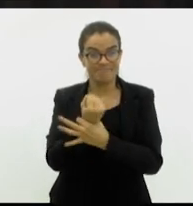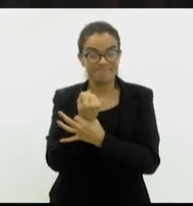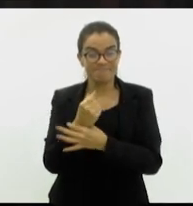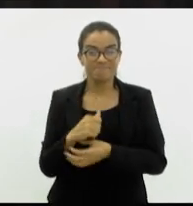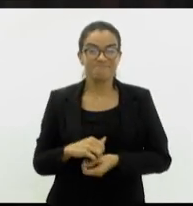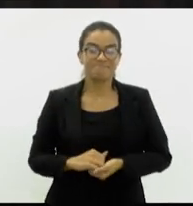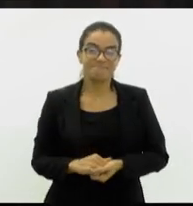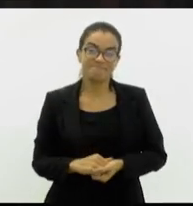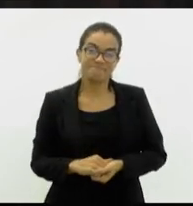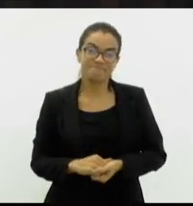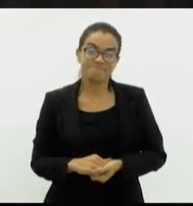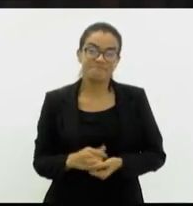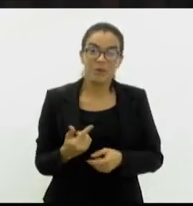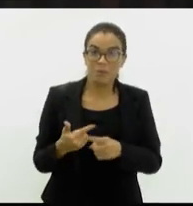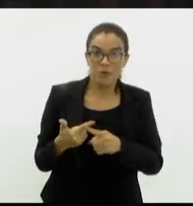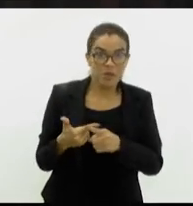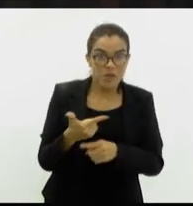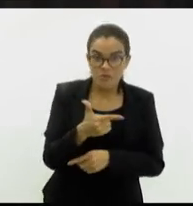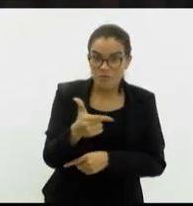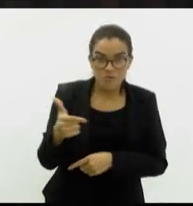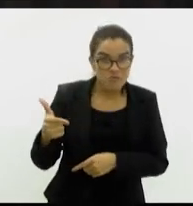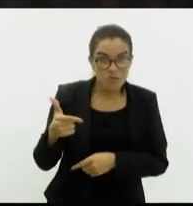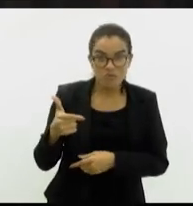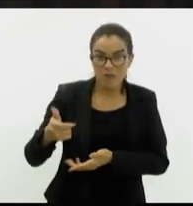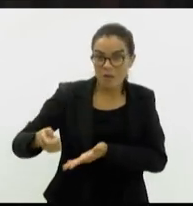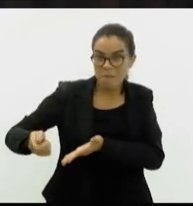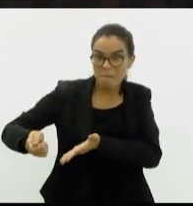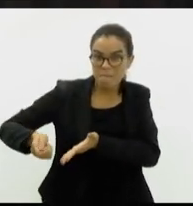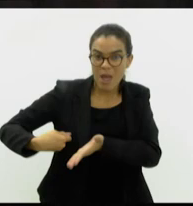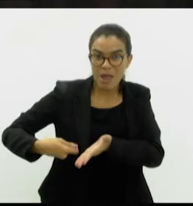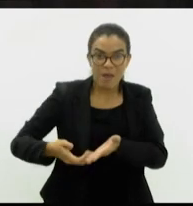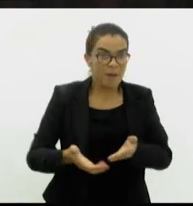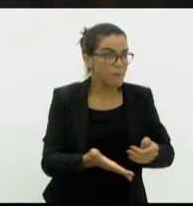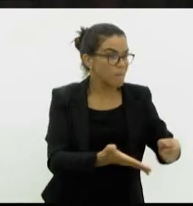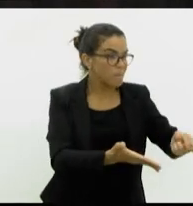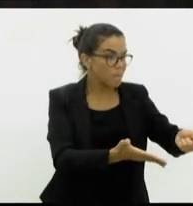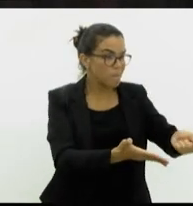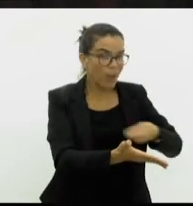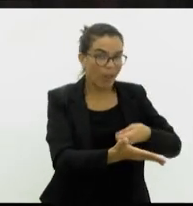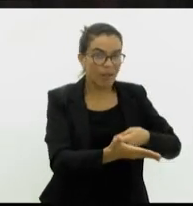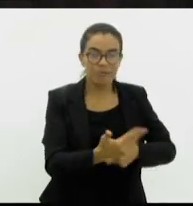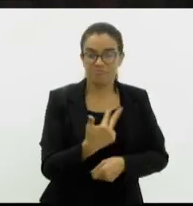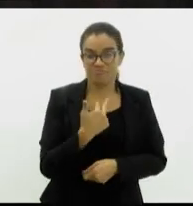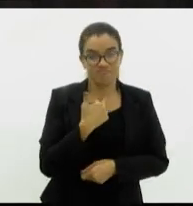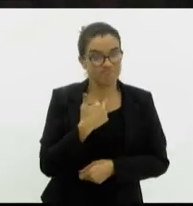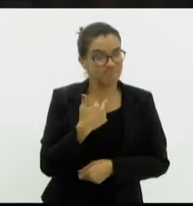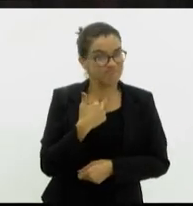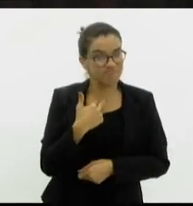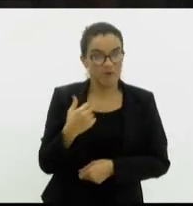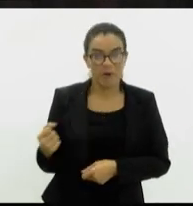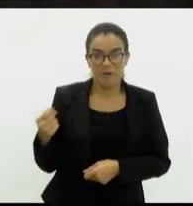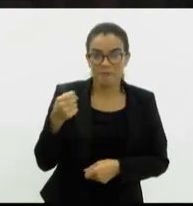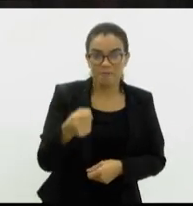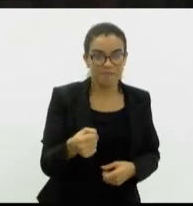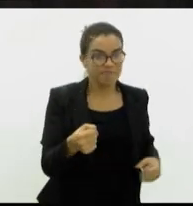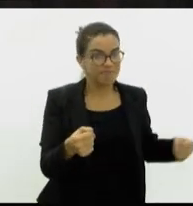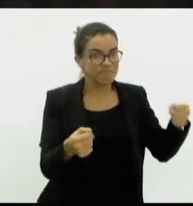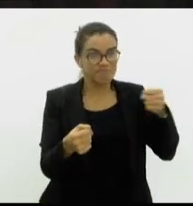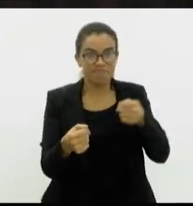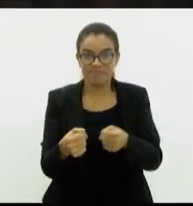segurança porque se não tiver não pode nomear e o governador